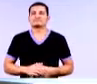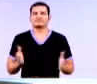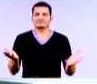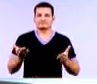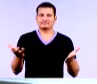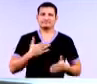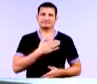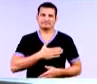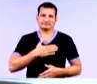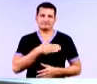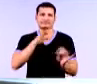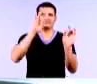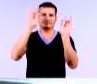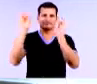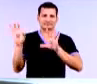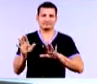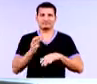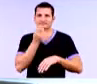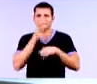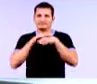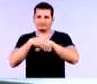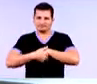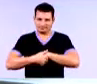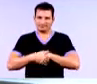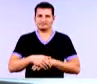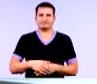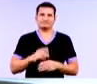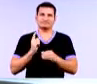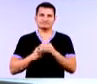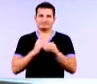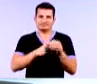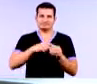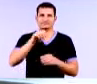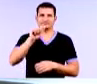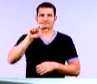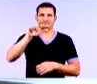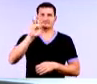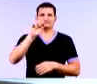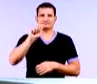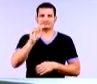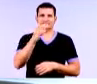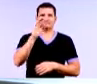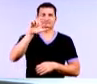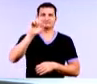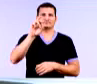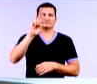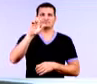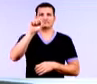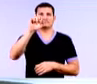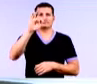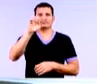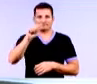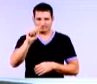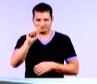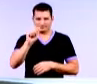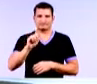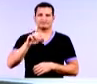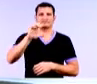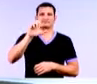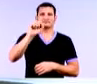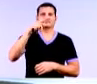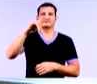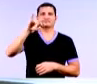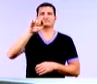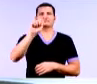dar uma boa noite especial ao pessoal de Alta Floresta, de Espigão do Oeste e de Presidente Médici, que eu estive lá